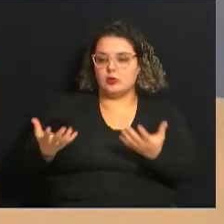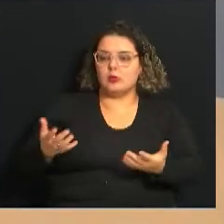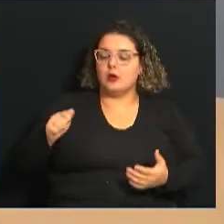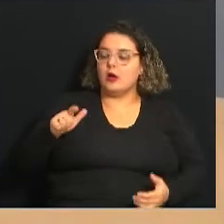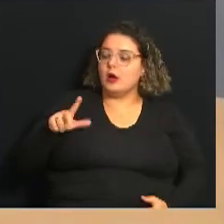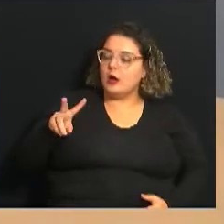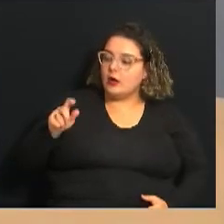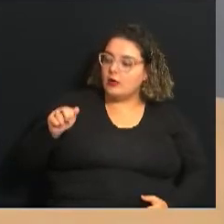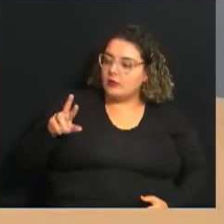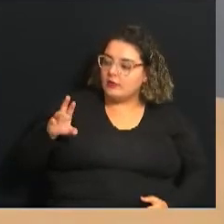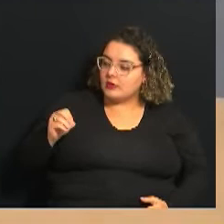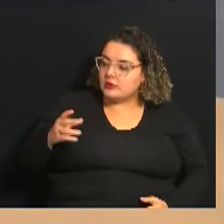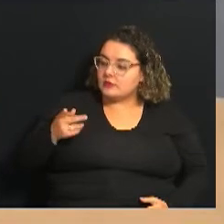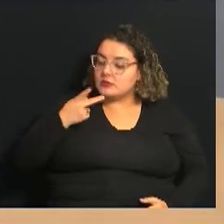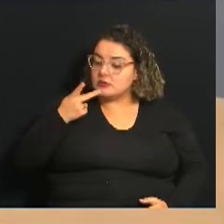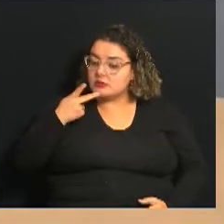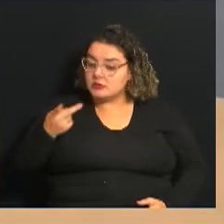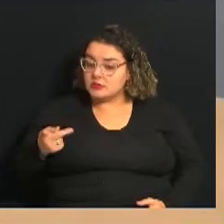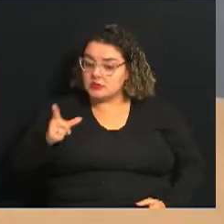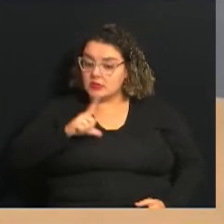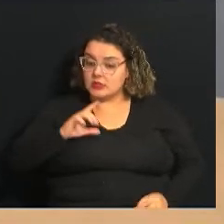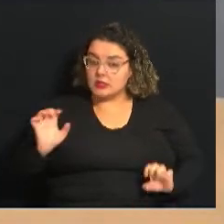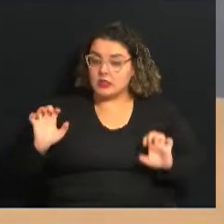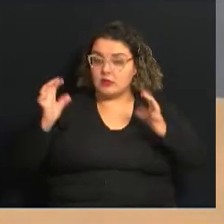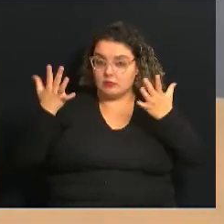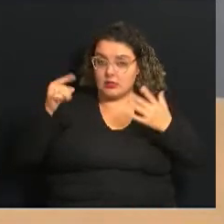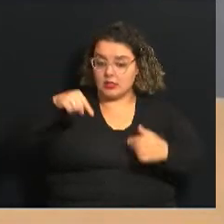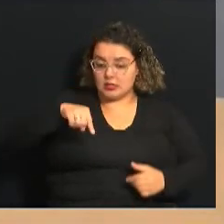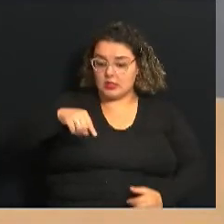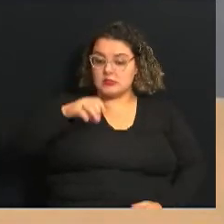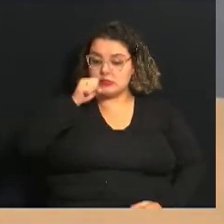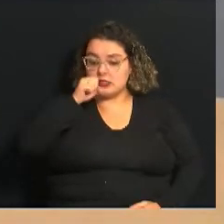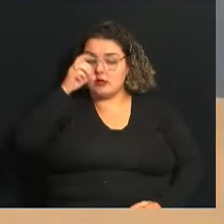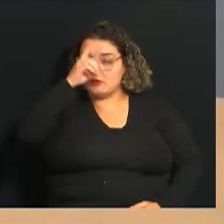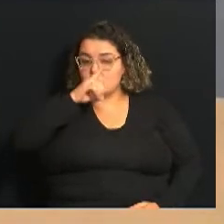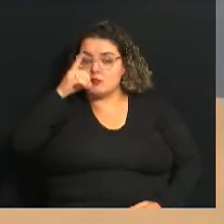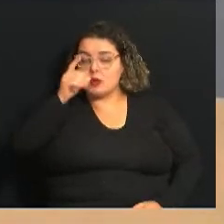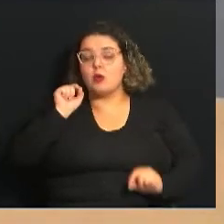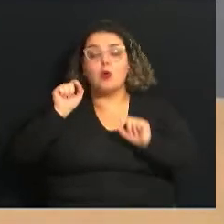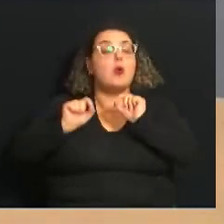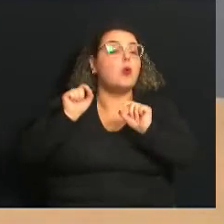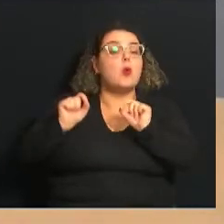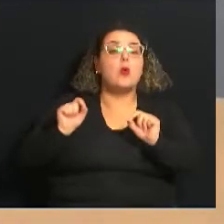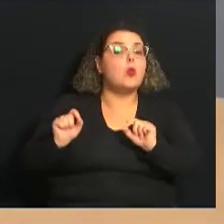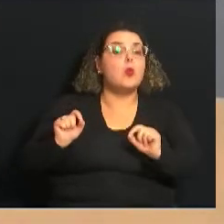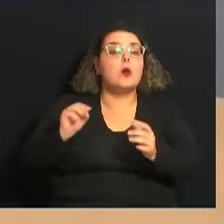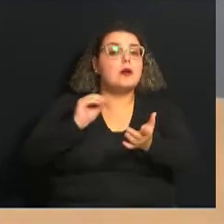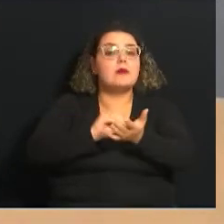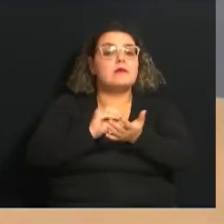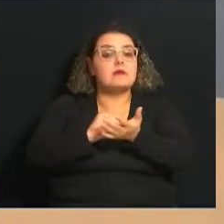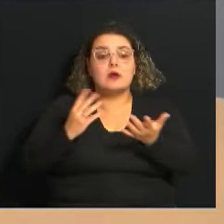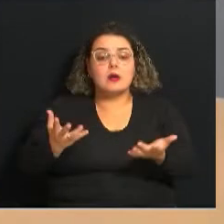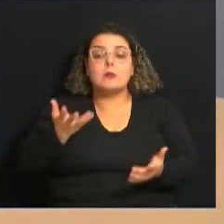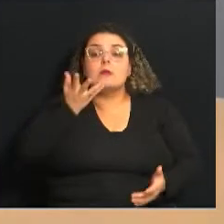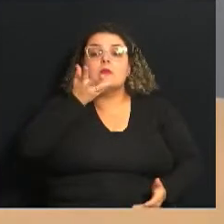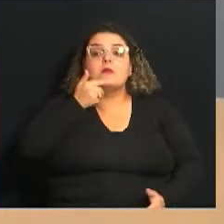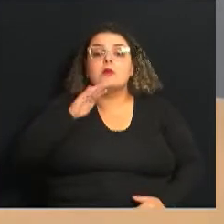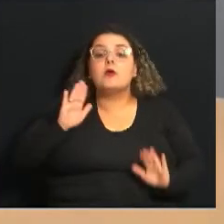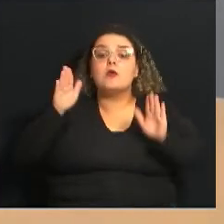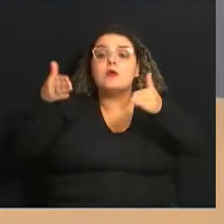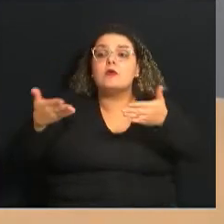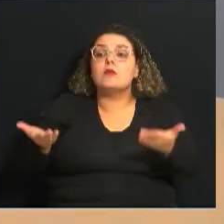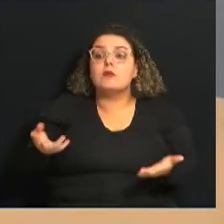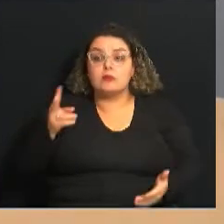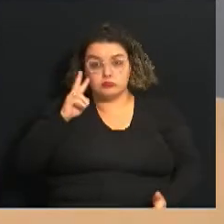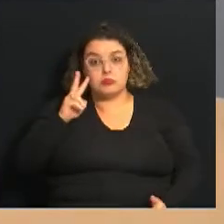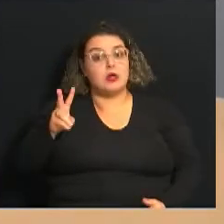Álvaro, você disse que vai ter eventos ainda esse final de semana. O que tem voltado assim para a criançada? Eu vejo que